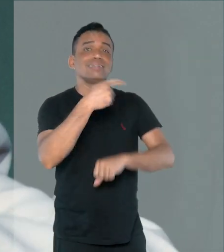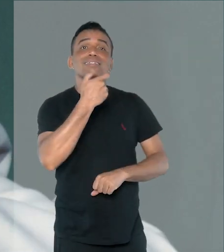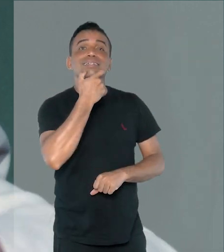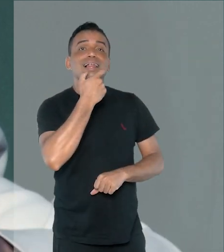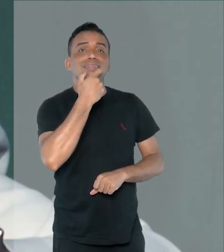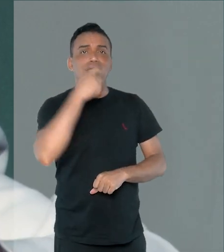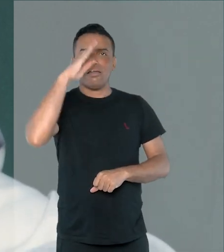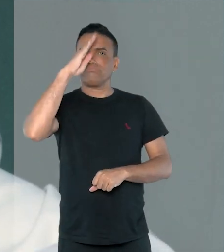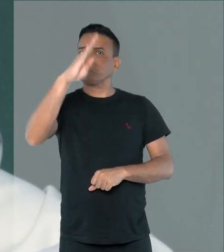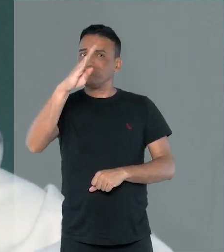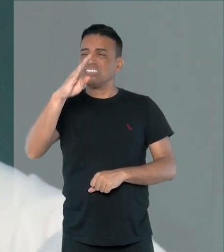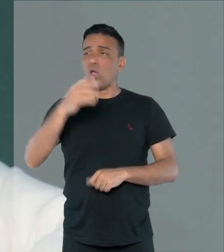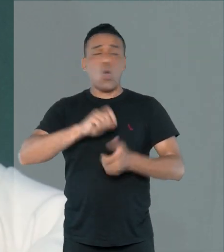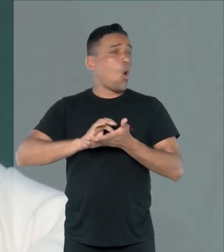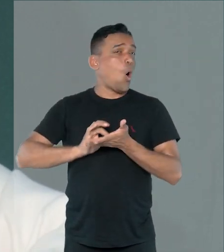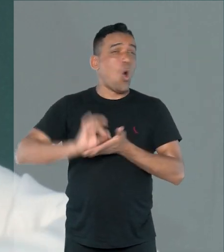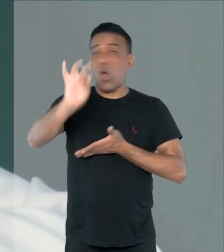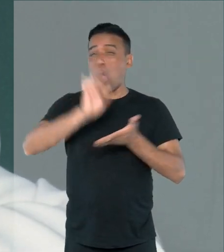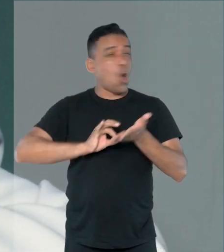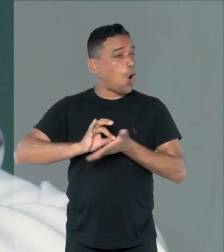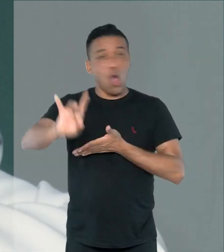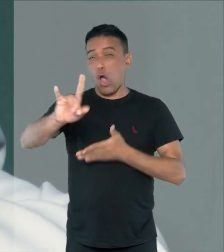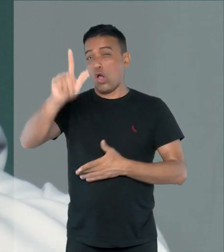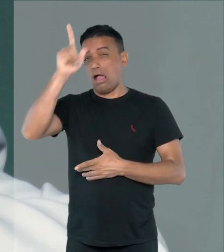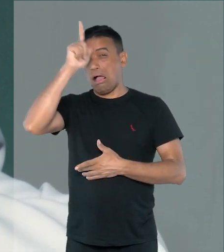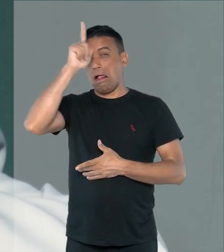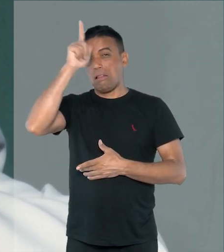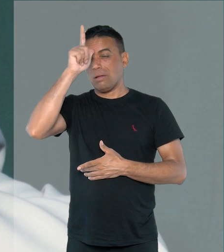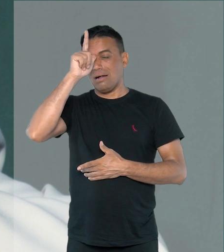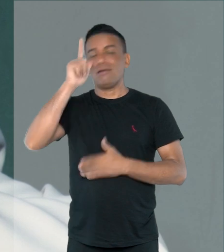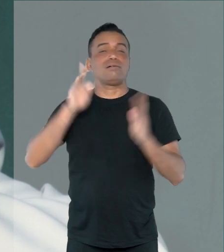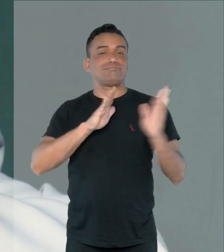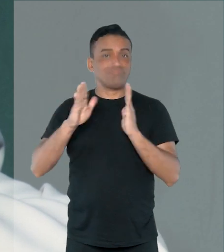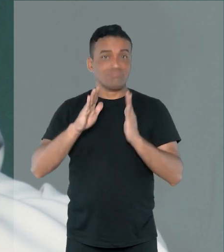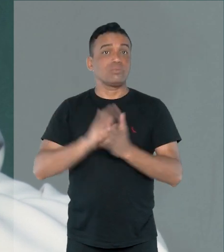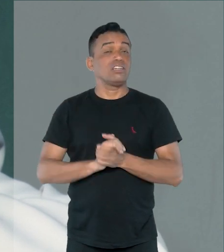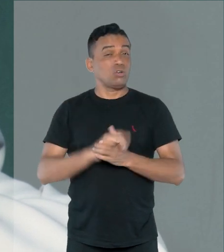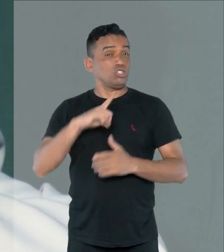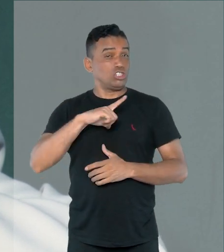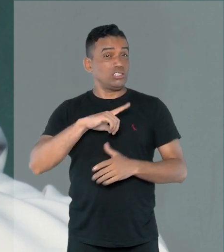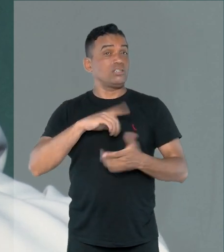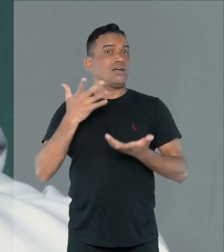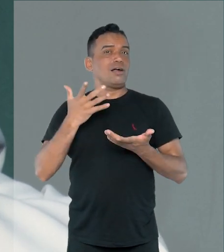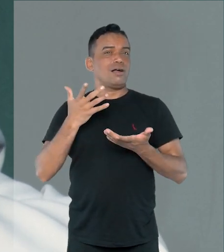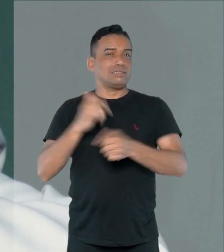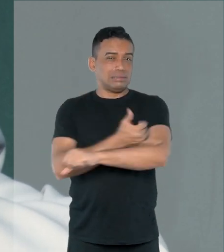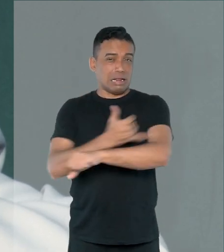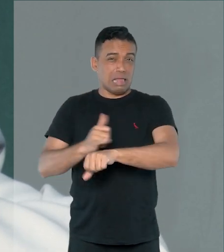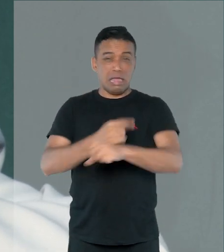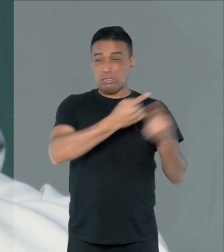que odiavam os alemães desde essa época e que tinham uma forma de ataque. No meio da noite,